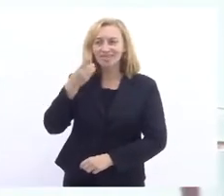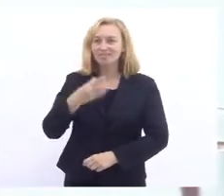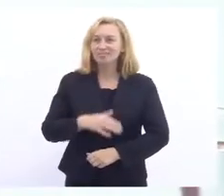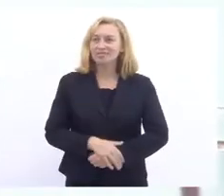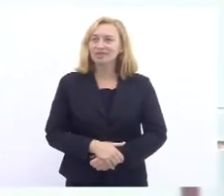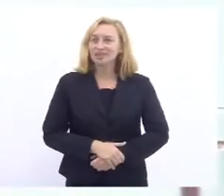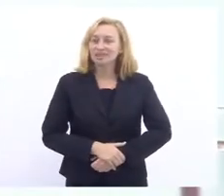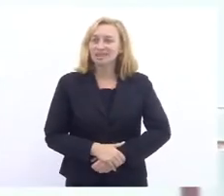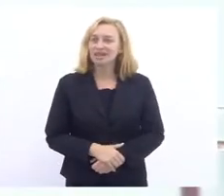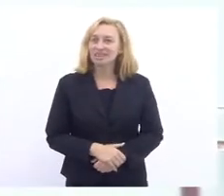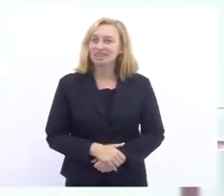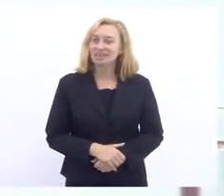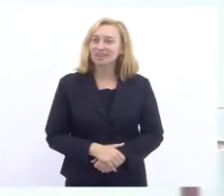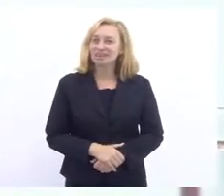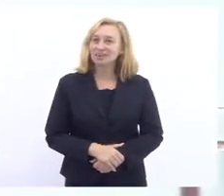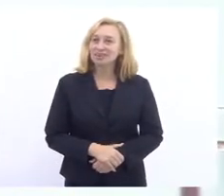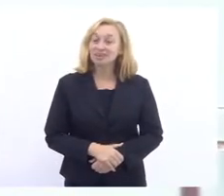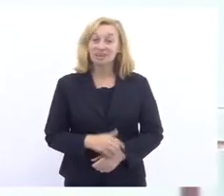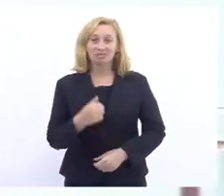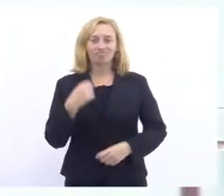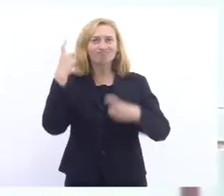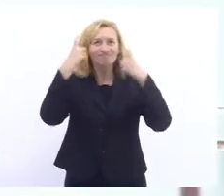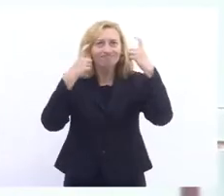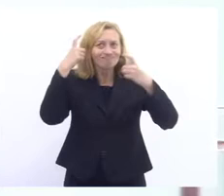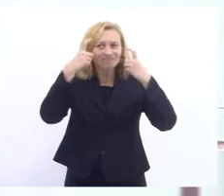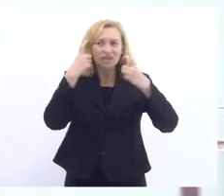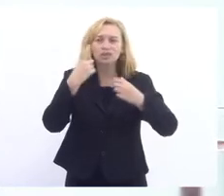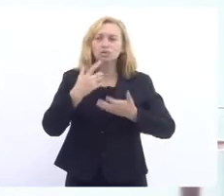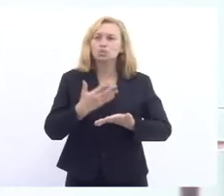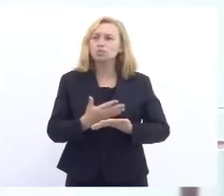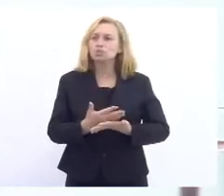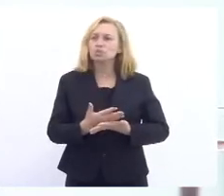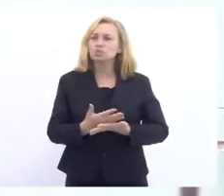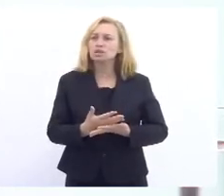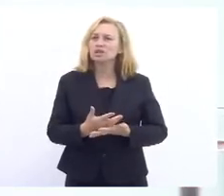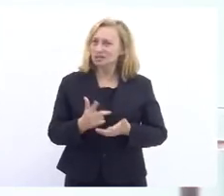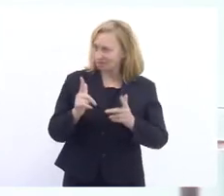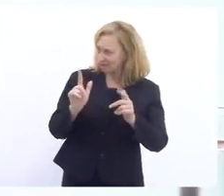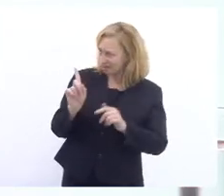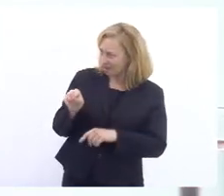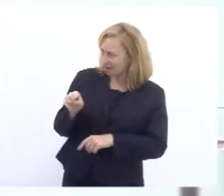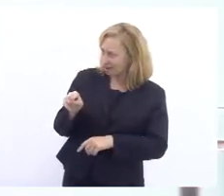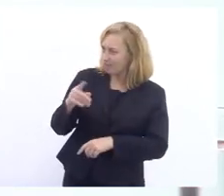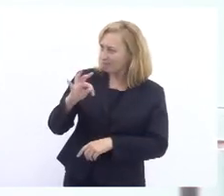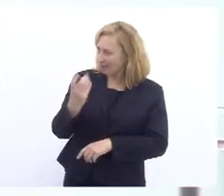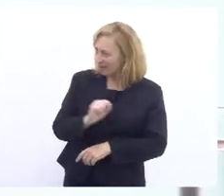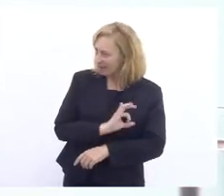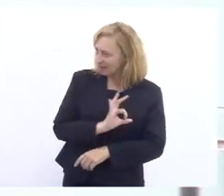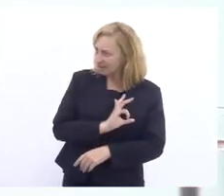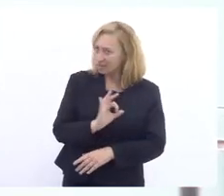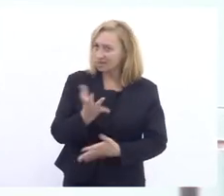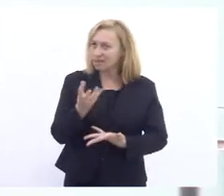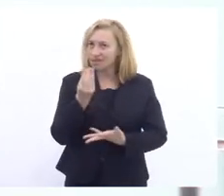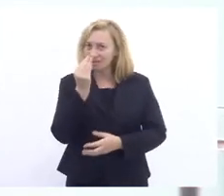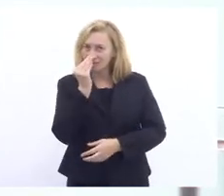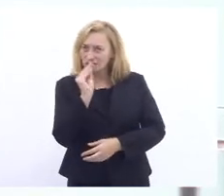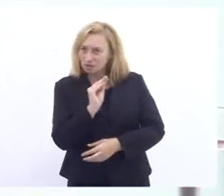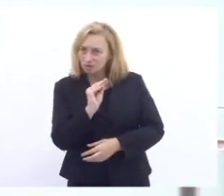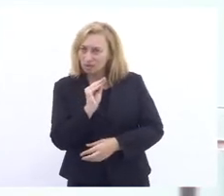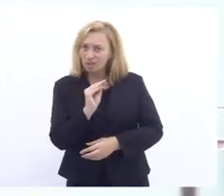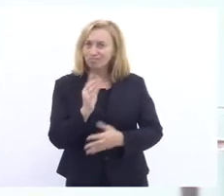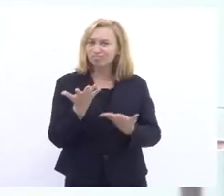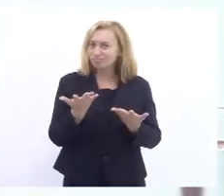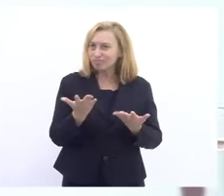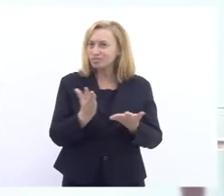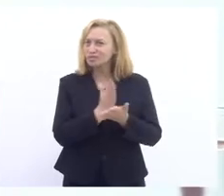por vezes é e preocupado na mesmo mata uma certa banalização da concessão